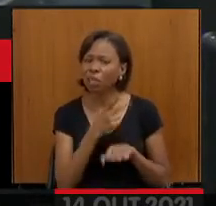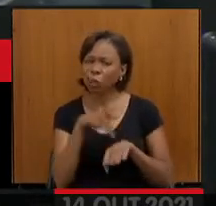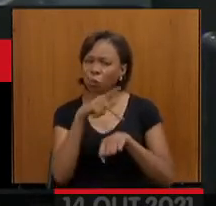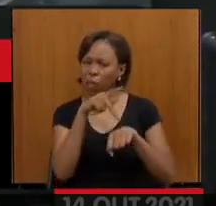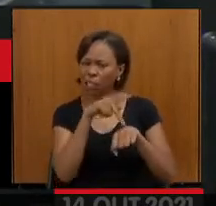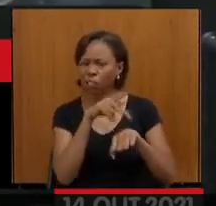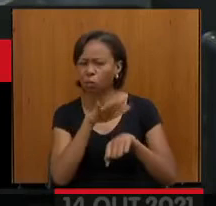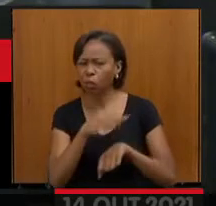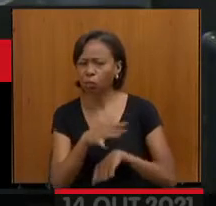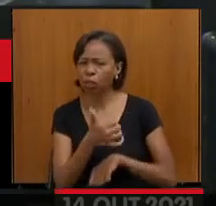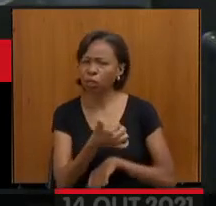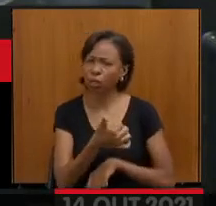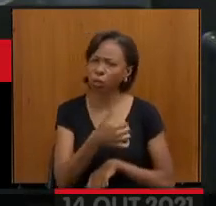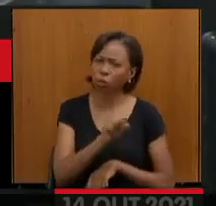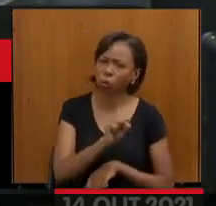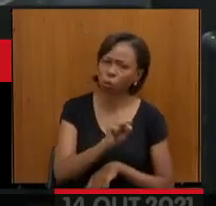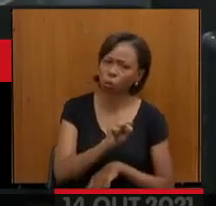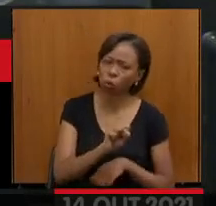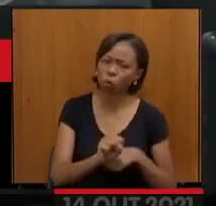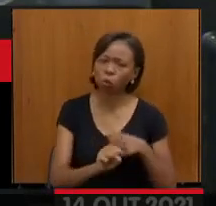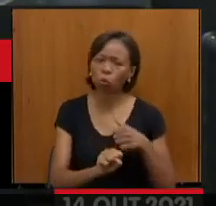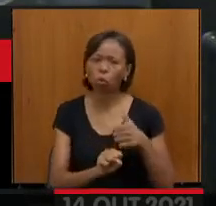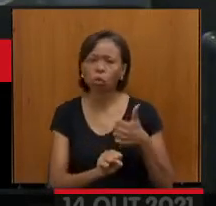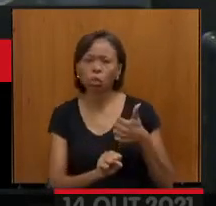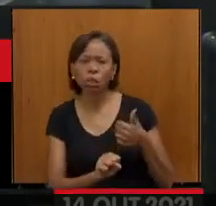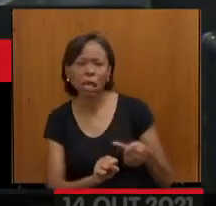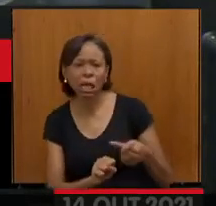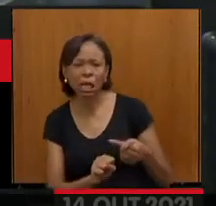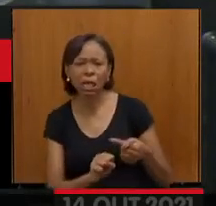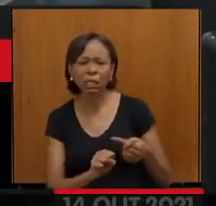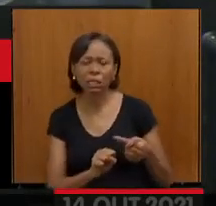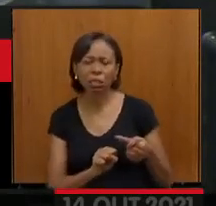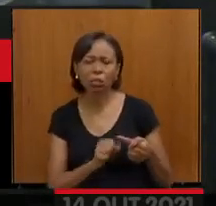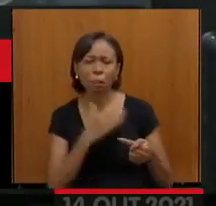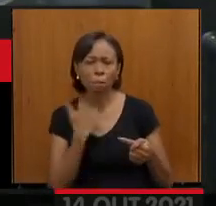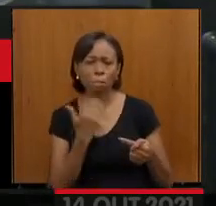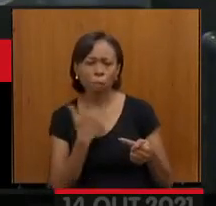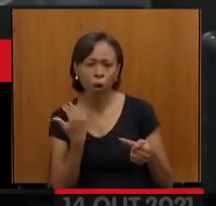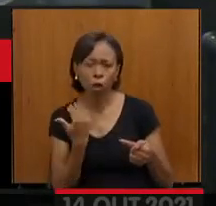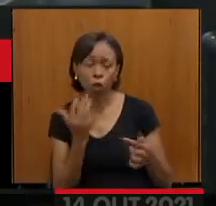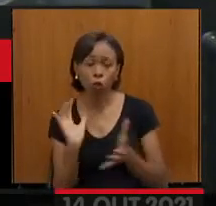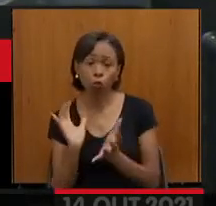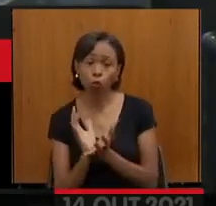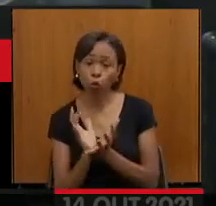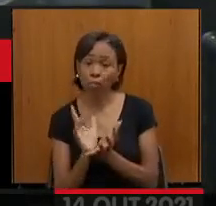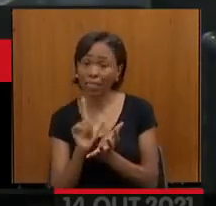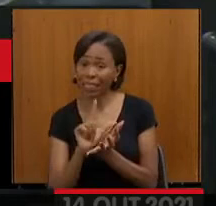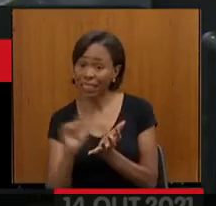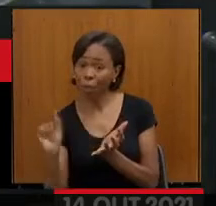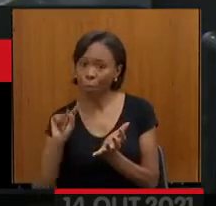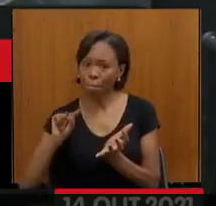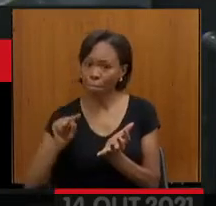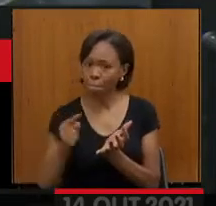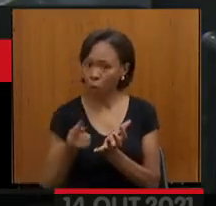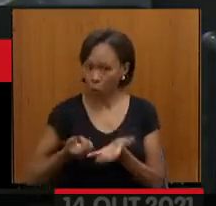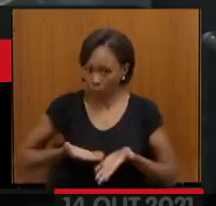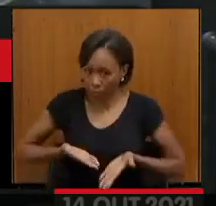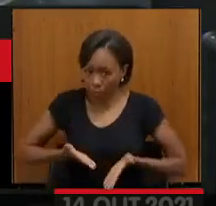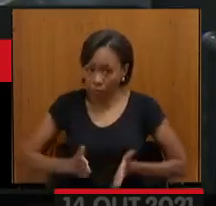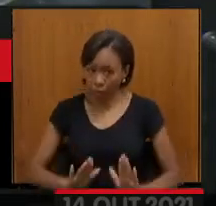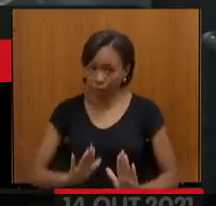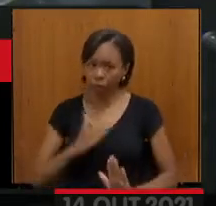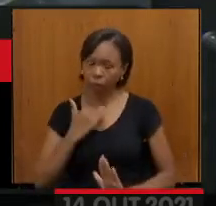de 18, 17 mortes maternas por 100 mil nascidos vivos, que são aquelas mortes que, dado o nosso conhecimento